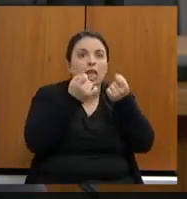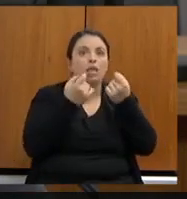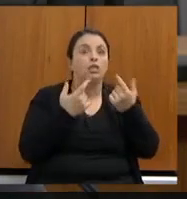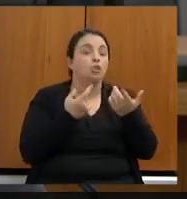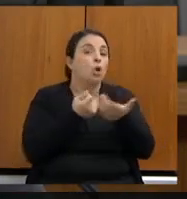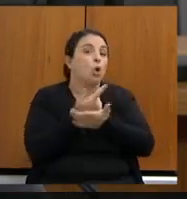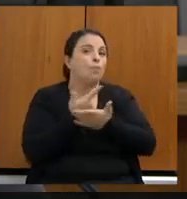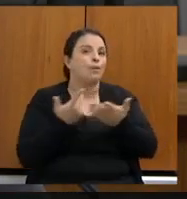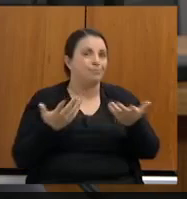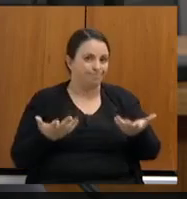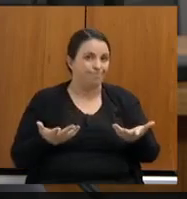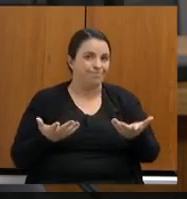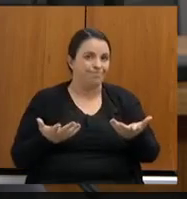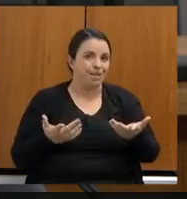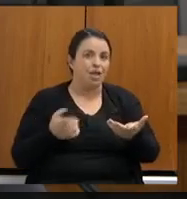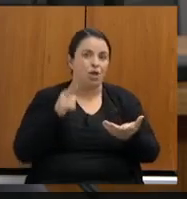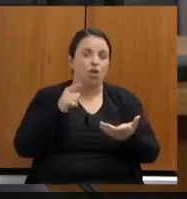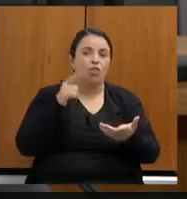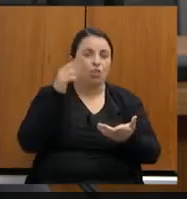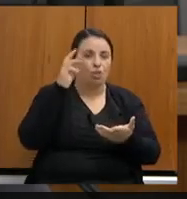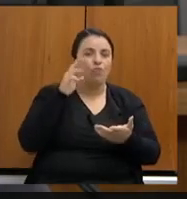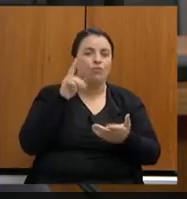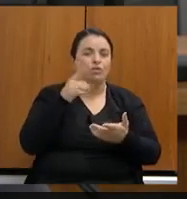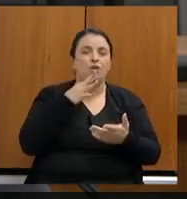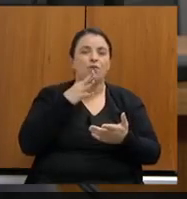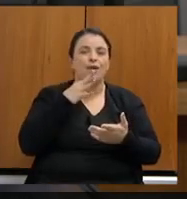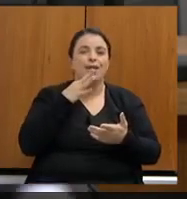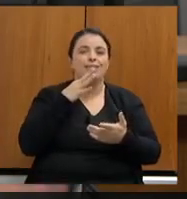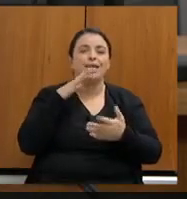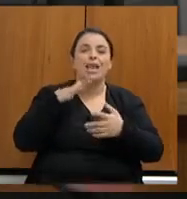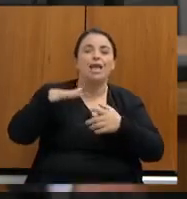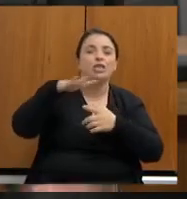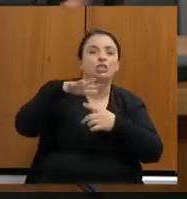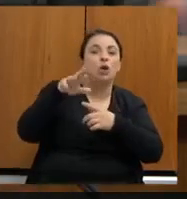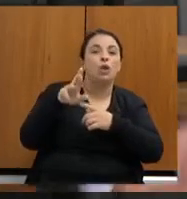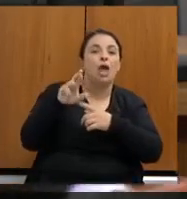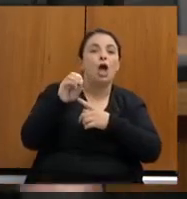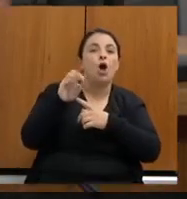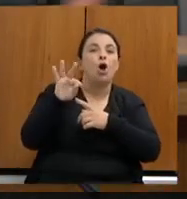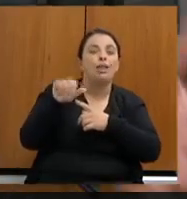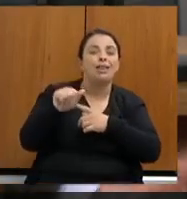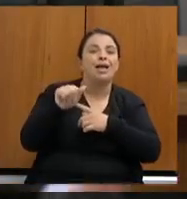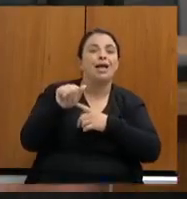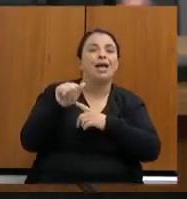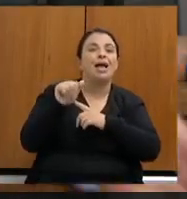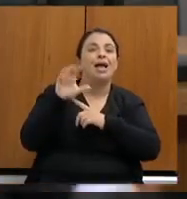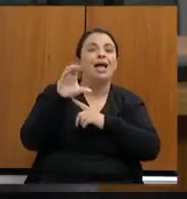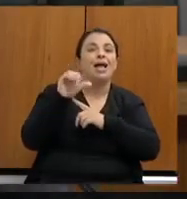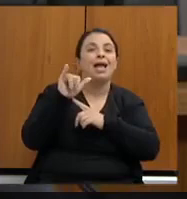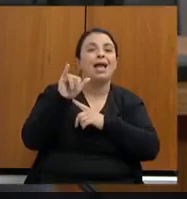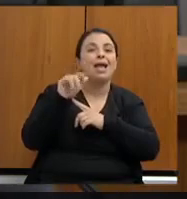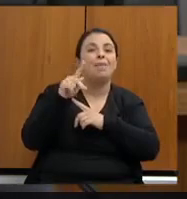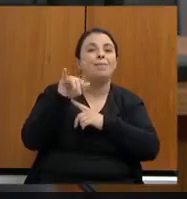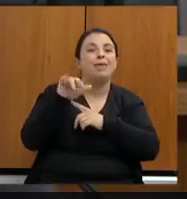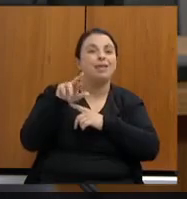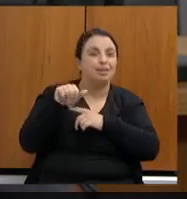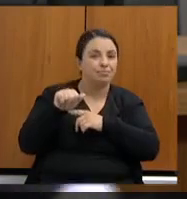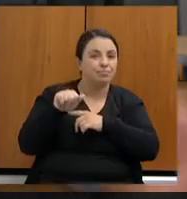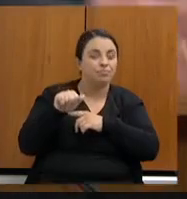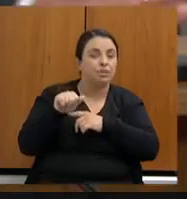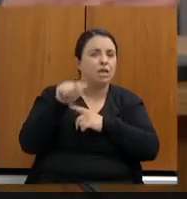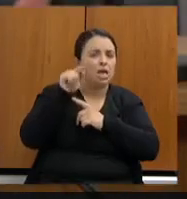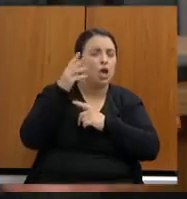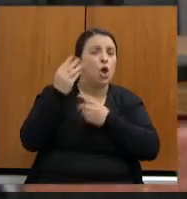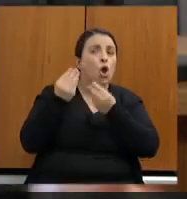conhece aquela região ali da Rota caipira não é impressionante como é que passa os Aumentou a violência em Passos